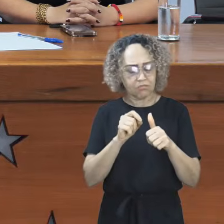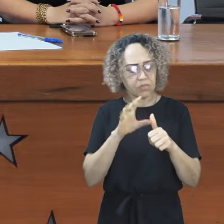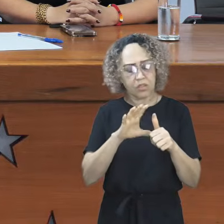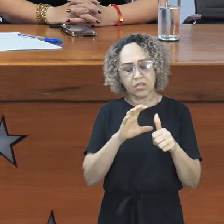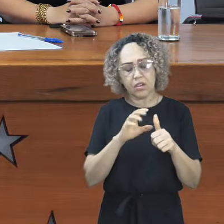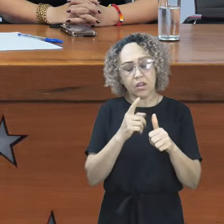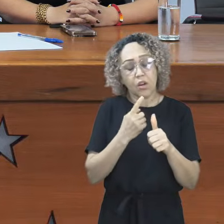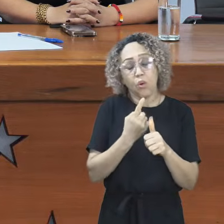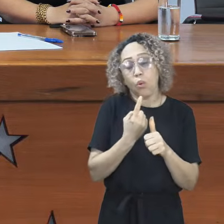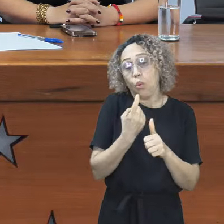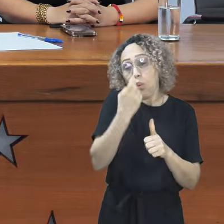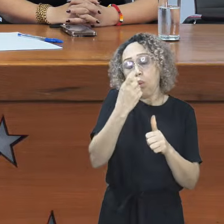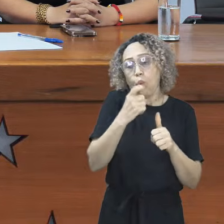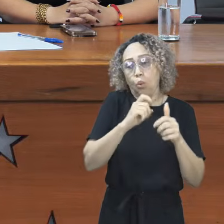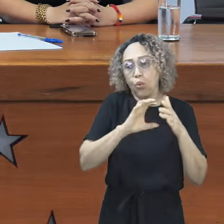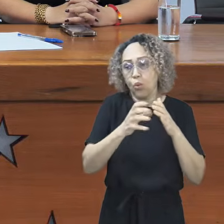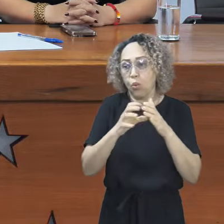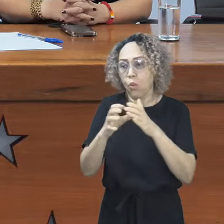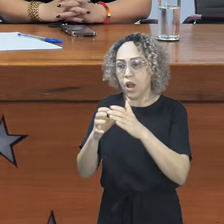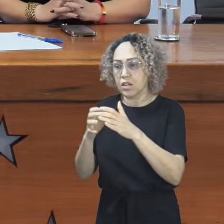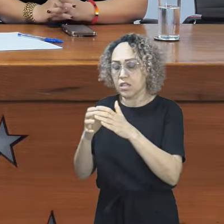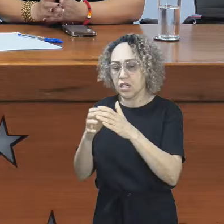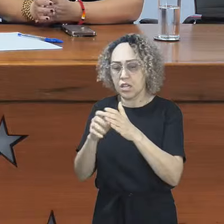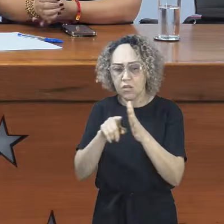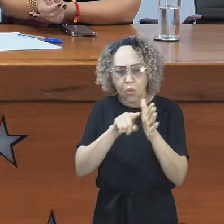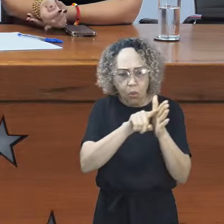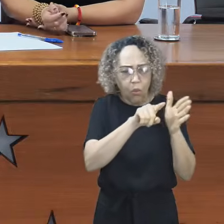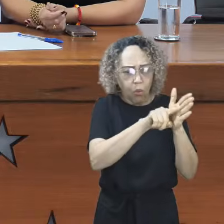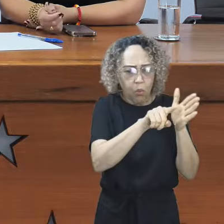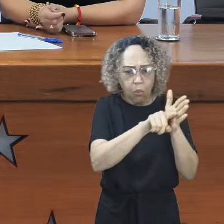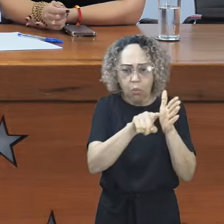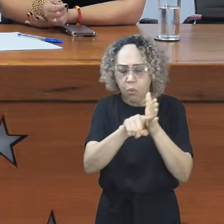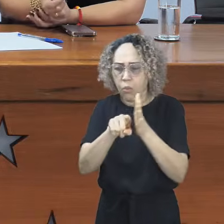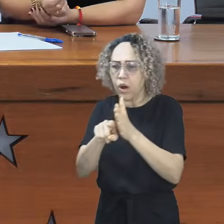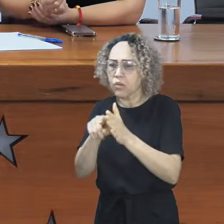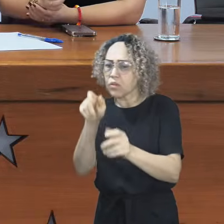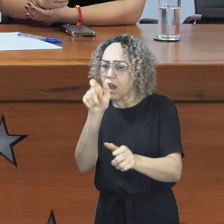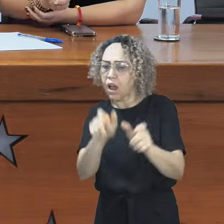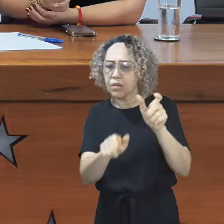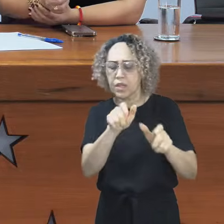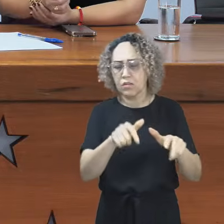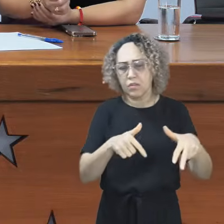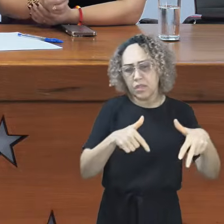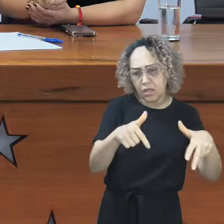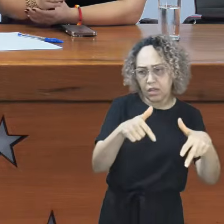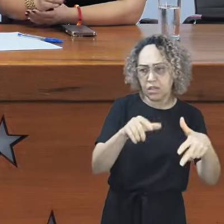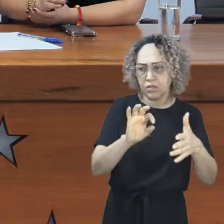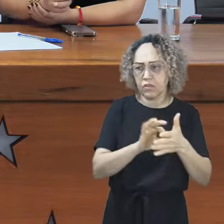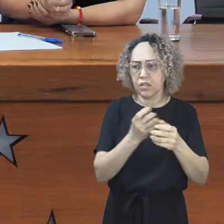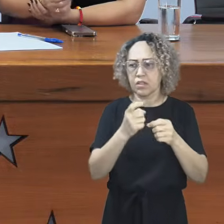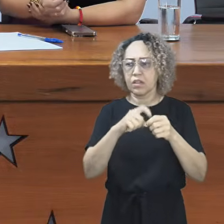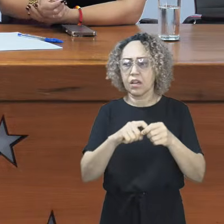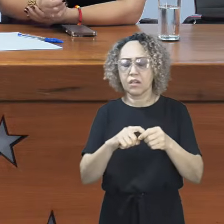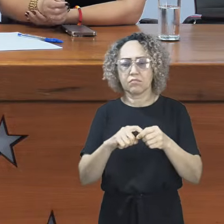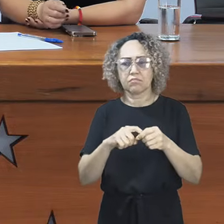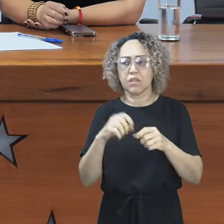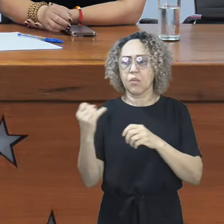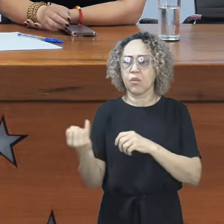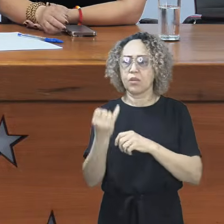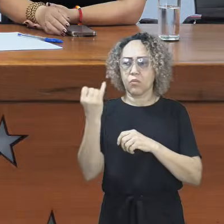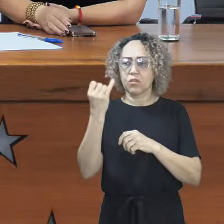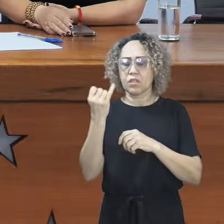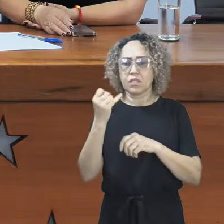muito expressivo que mais de 500.000 de pessoas tenham ido participar